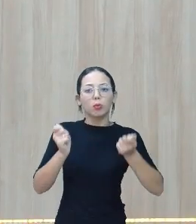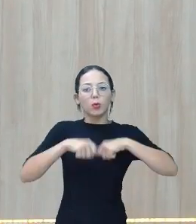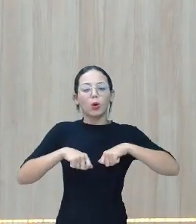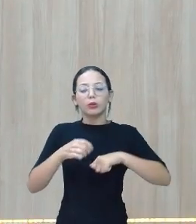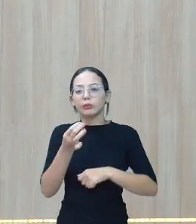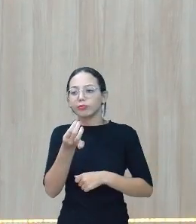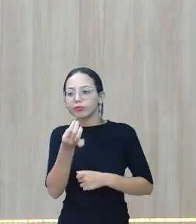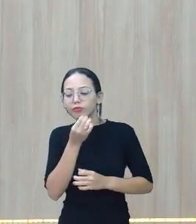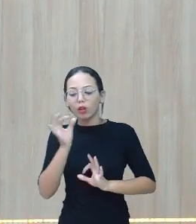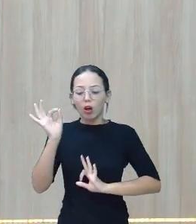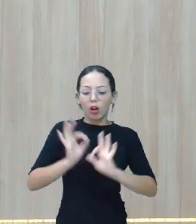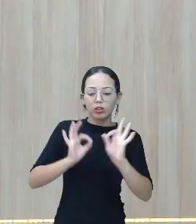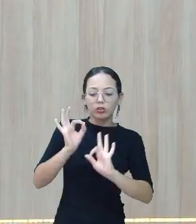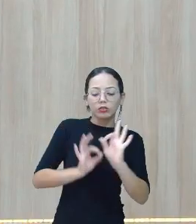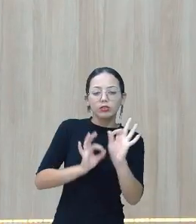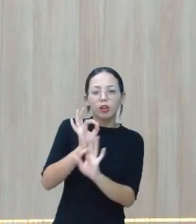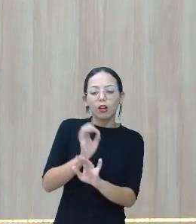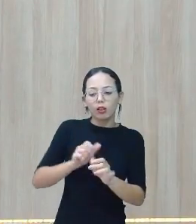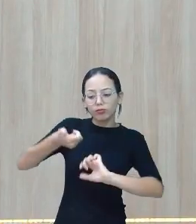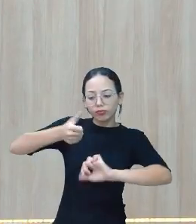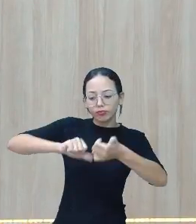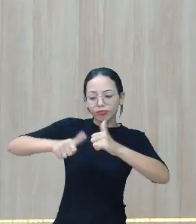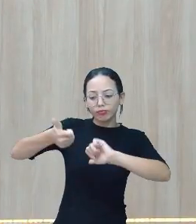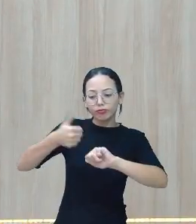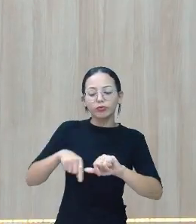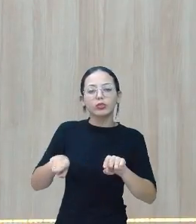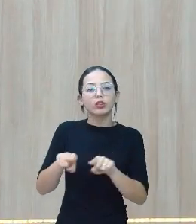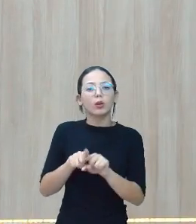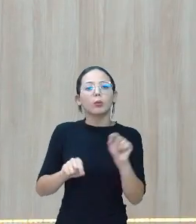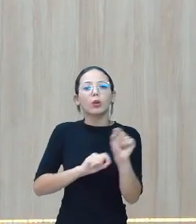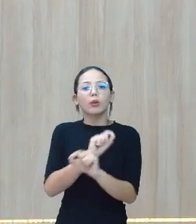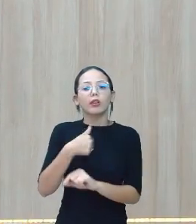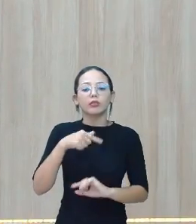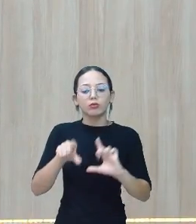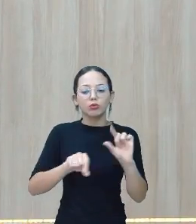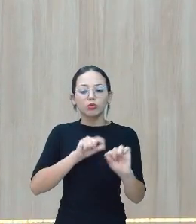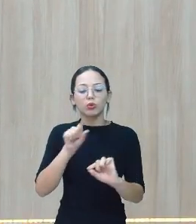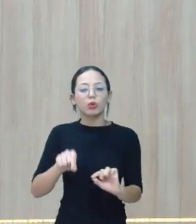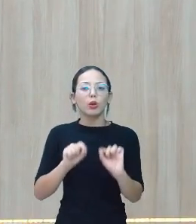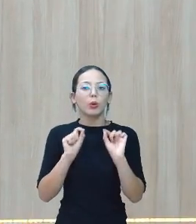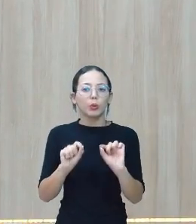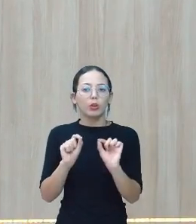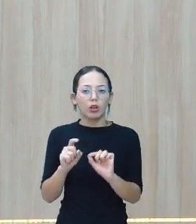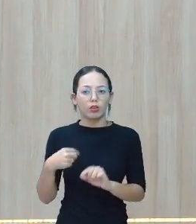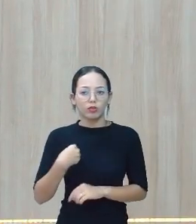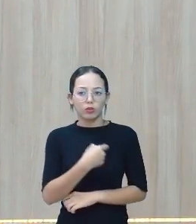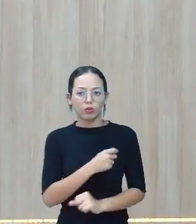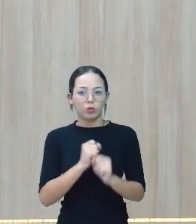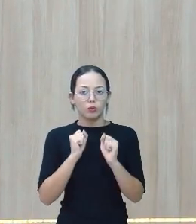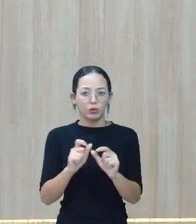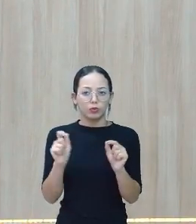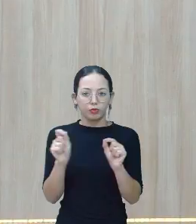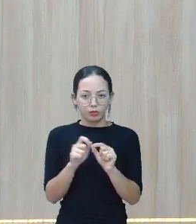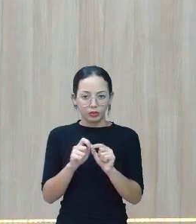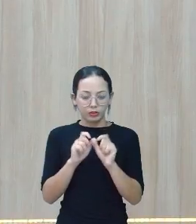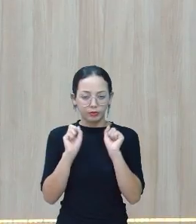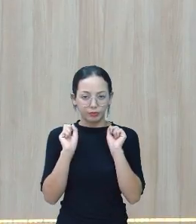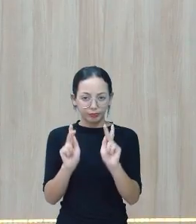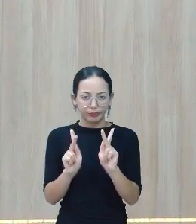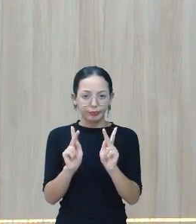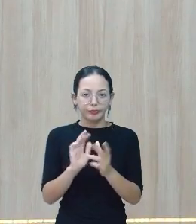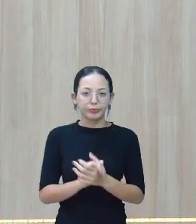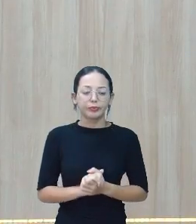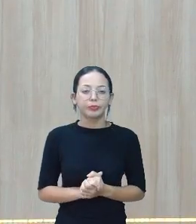ser organizadas, analisadas e as tomadas de decisões que podem ser dadas a partir dessas análises, tá